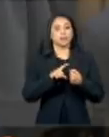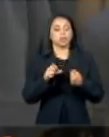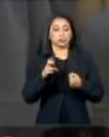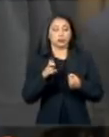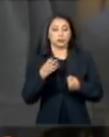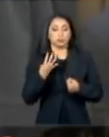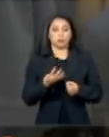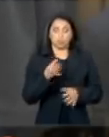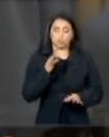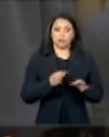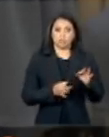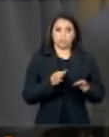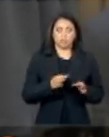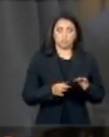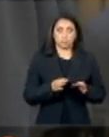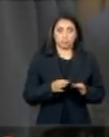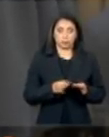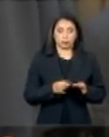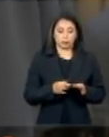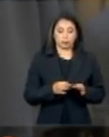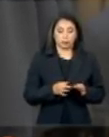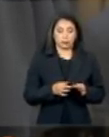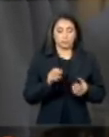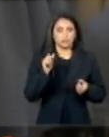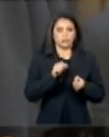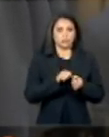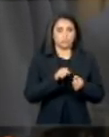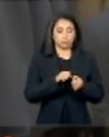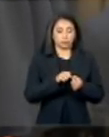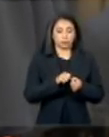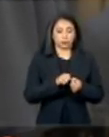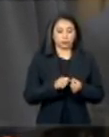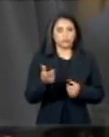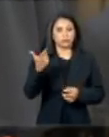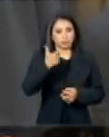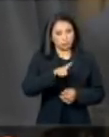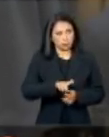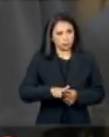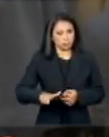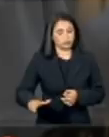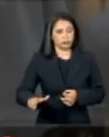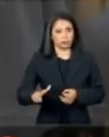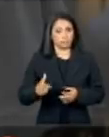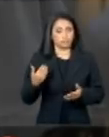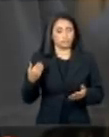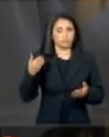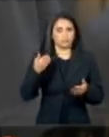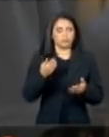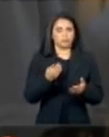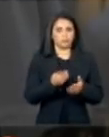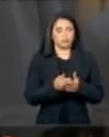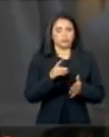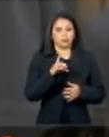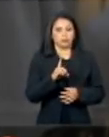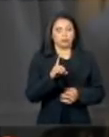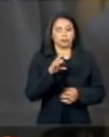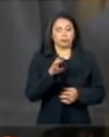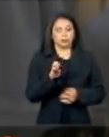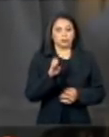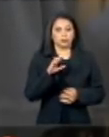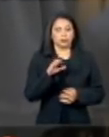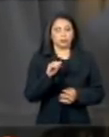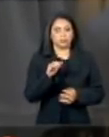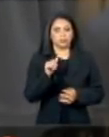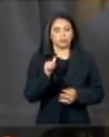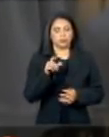julgamentos que diz no caso de efeitos patrimoniais contínuos o prazo de decadência contar-se-á da percepção do